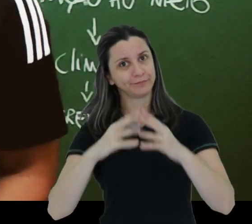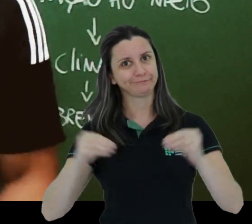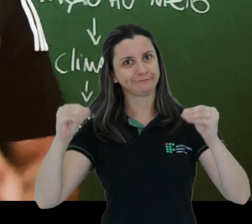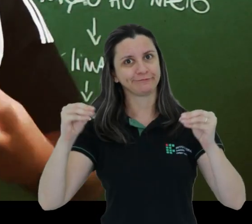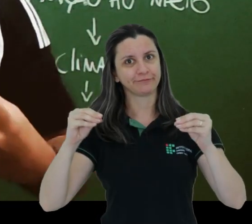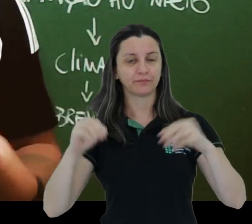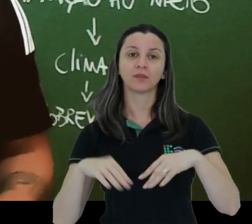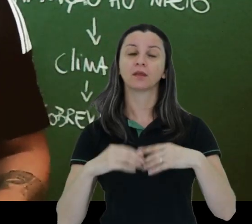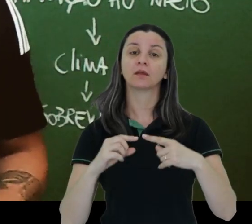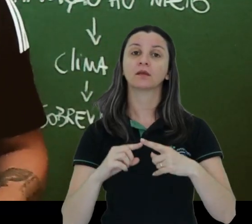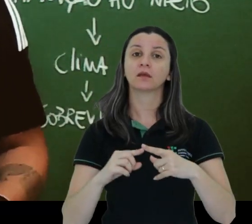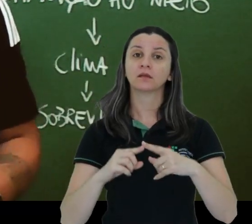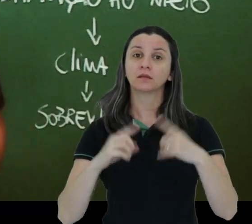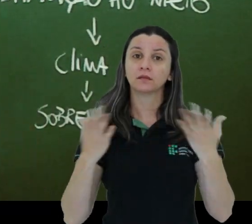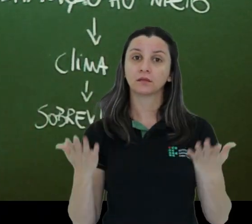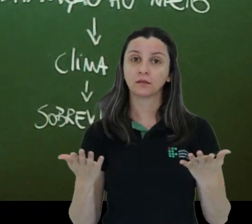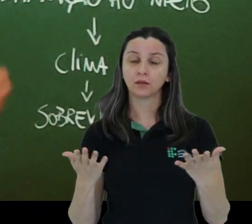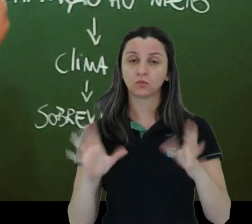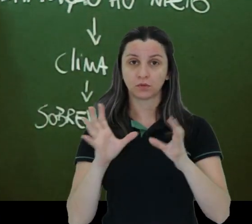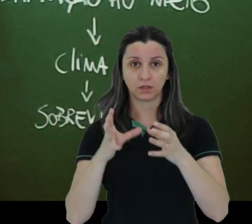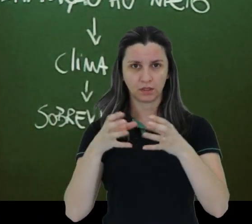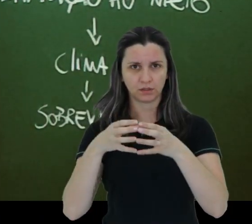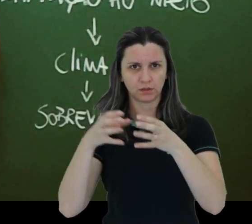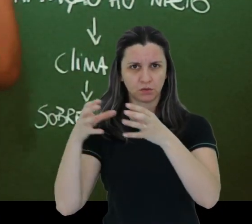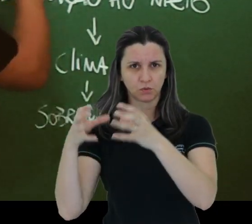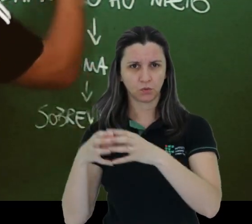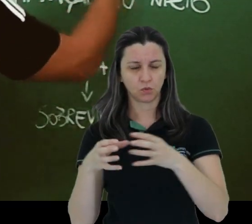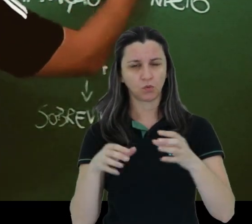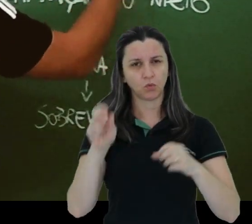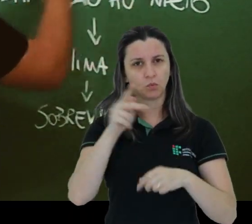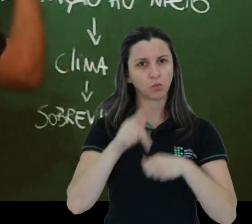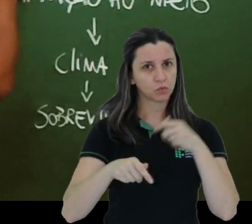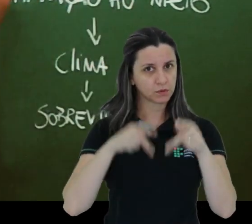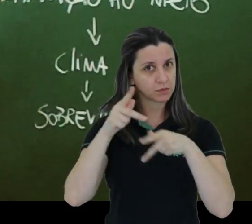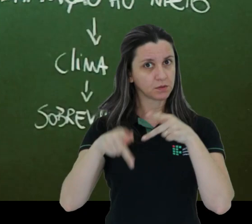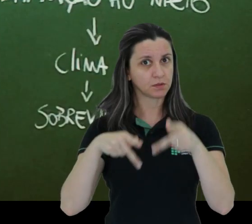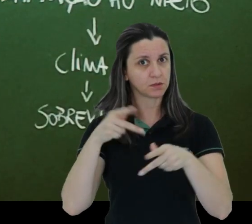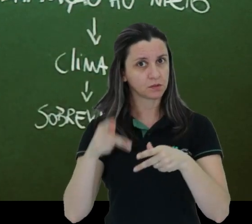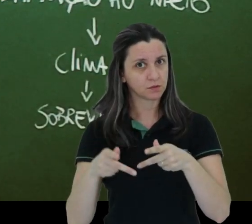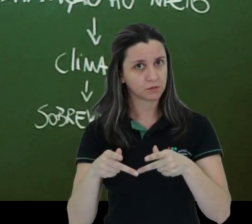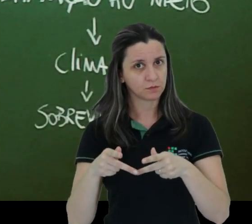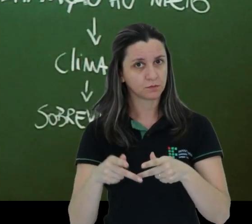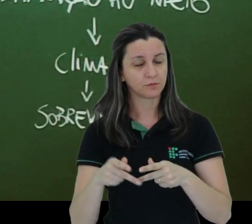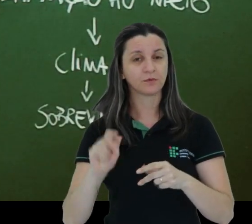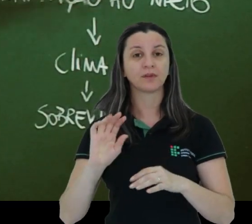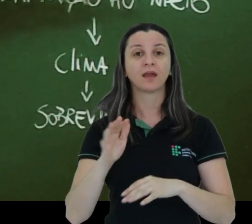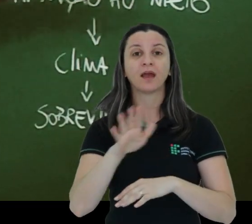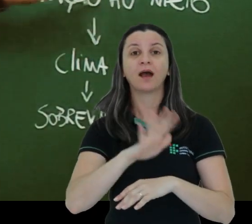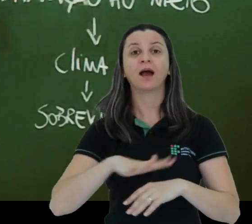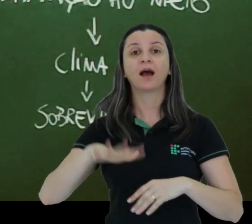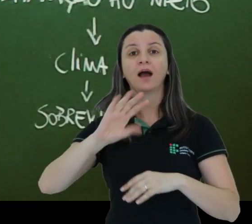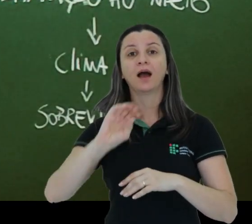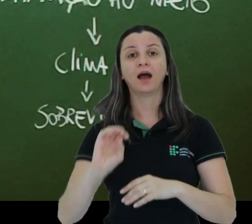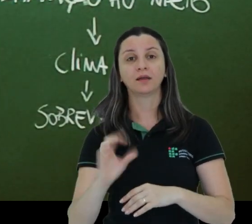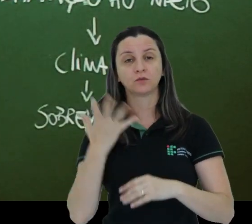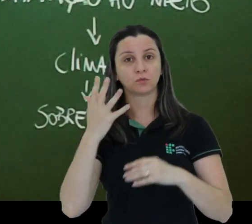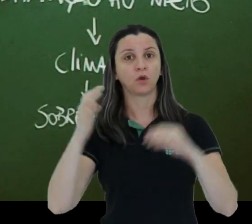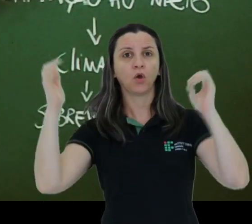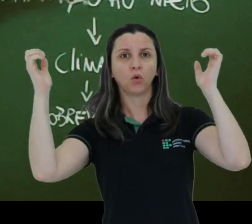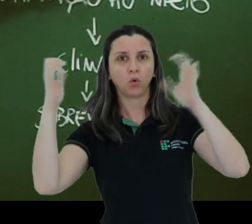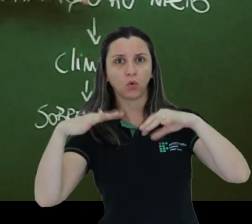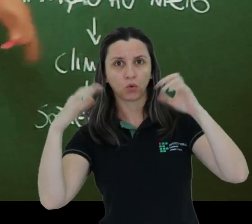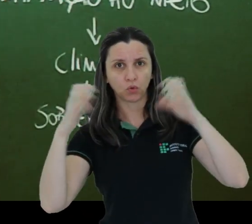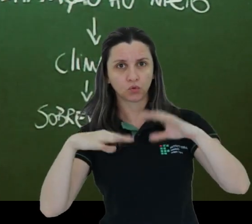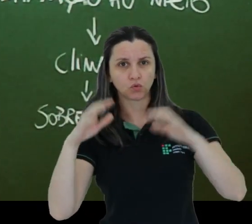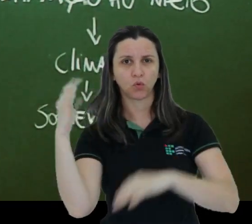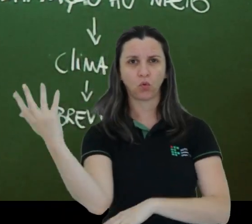cria para resolver um problema. Nesses grupos aqui, nesses povos, área tropical, maior incidência